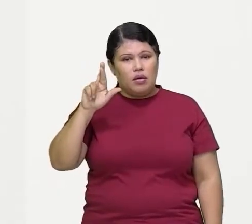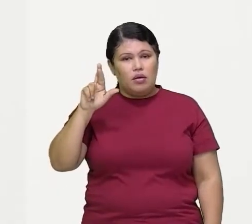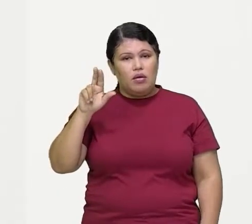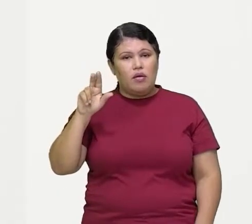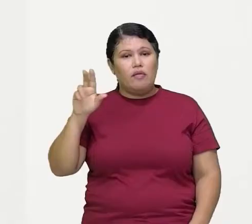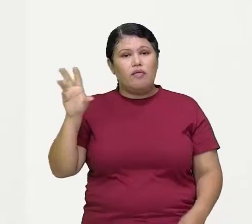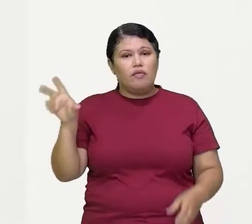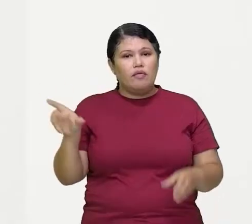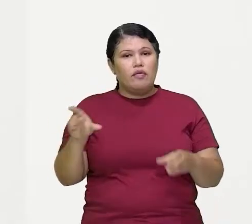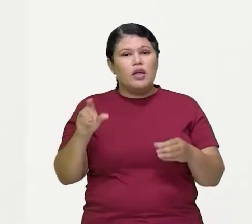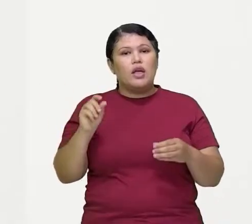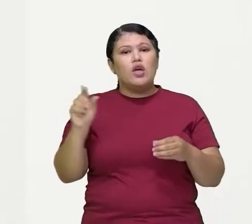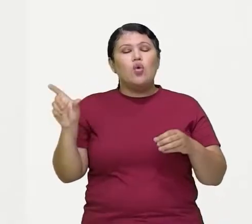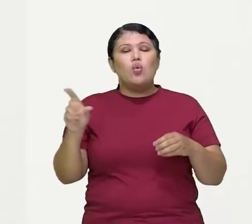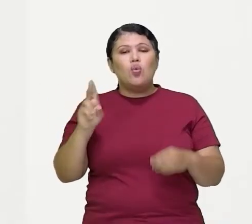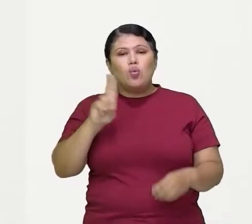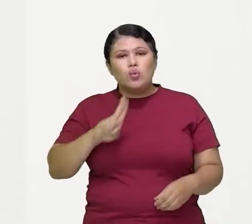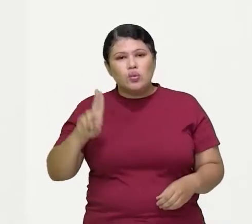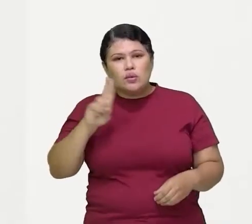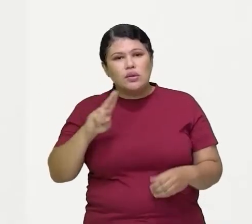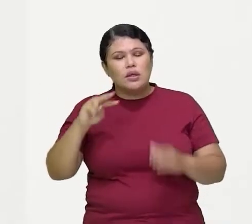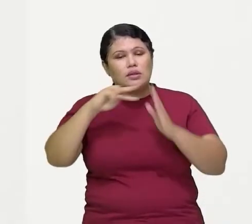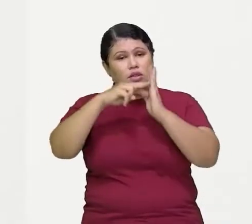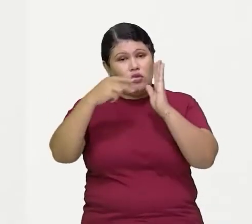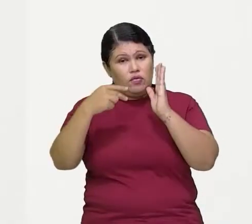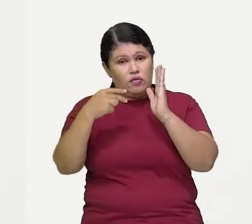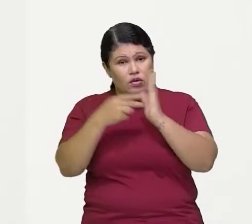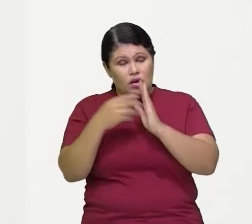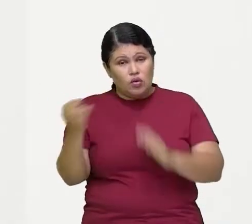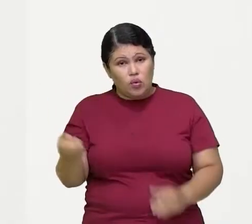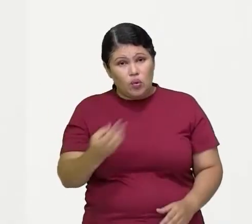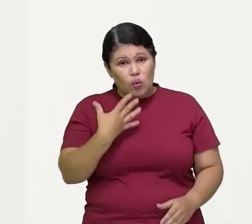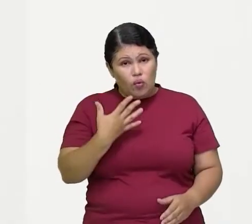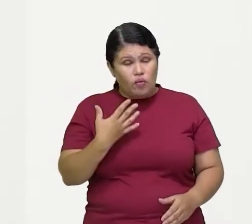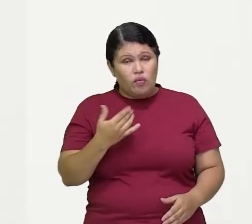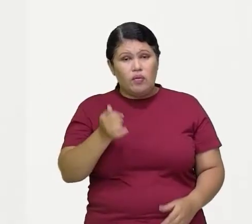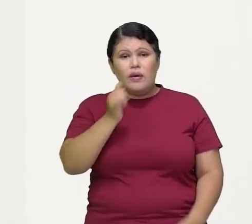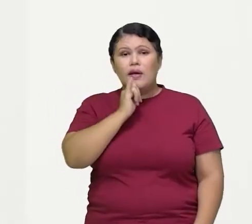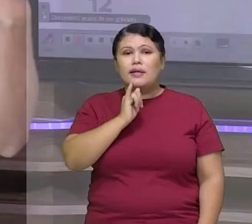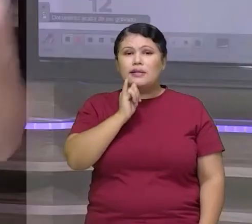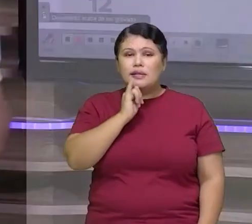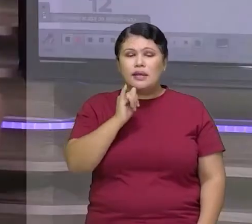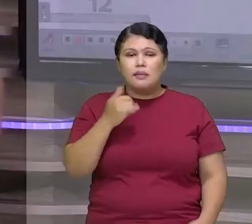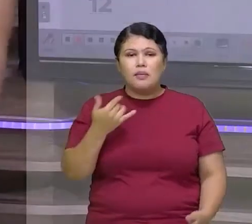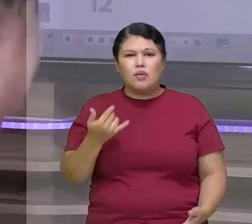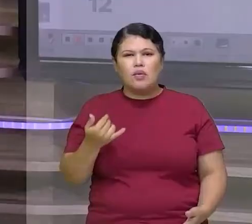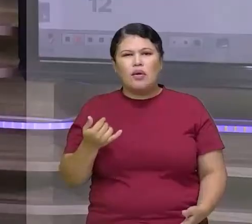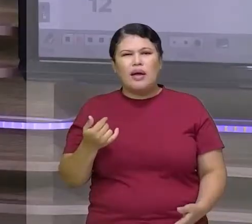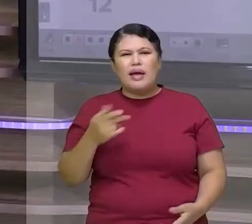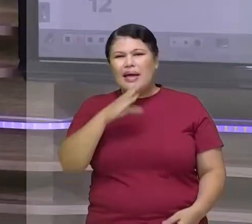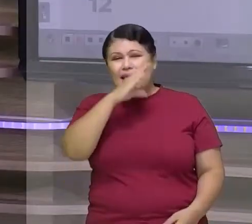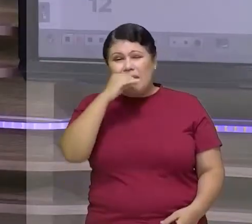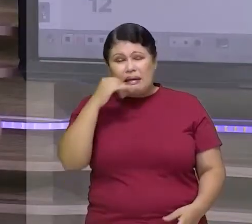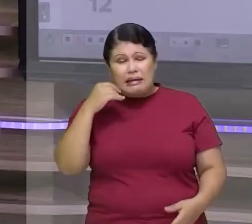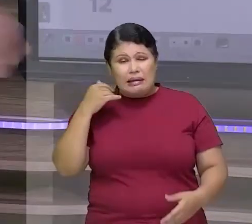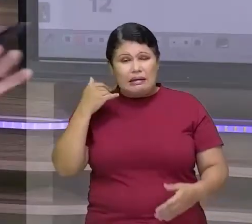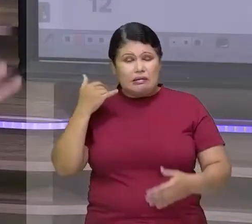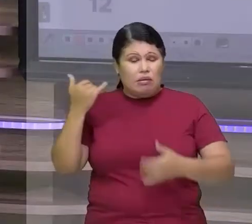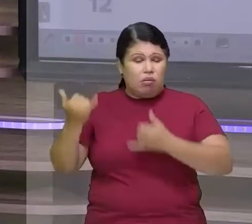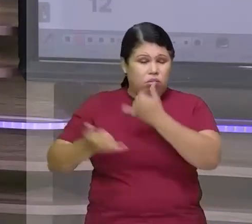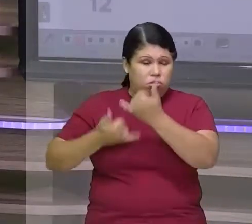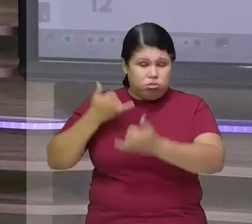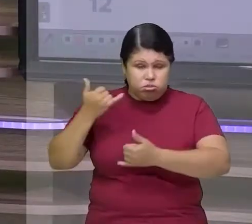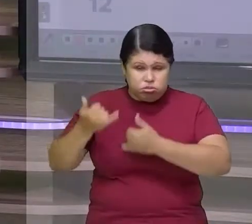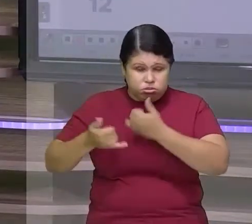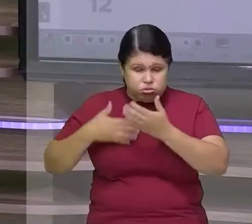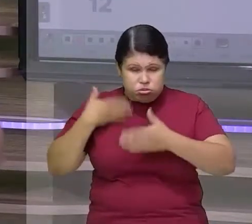vem adquirindo novos significados. Eu dei um exemplo para vocês. Por exemplo, tem aquela criança peraltinha, bem